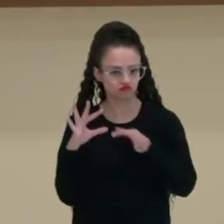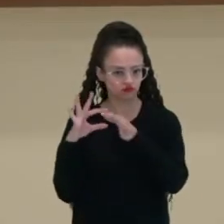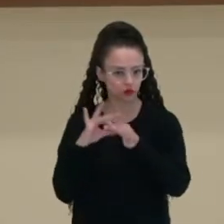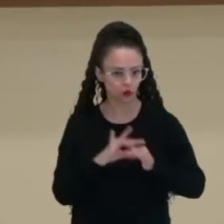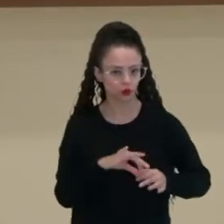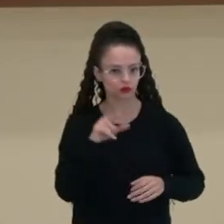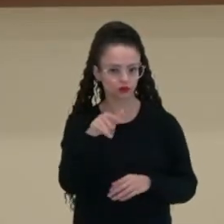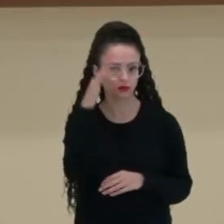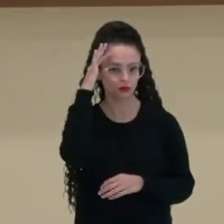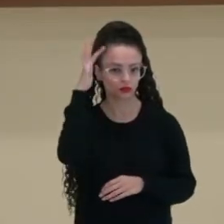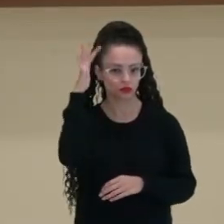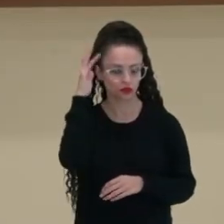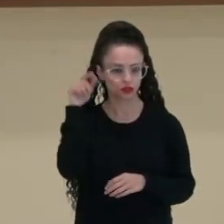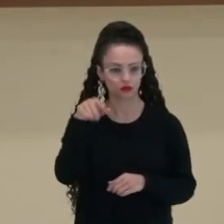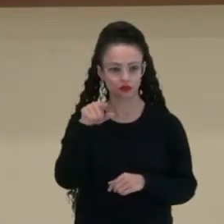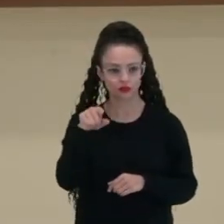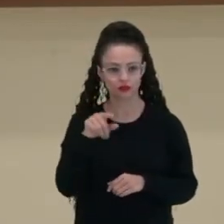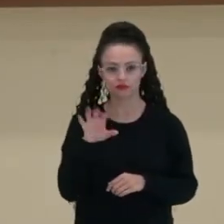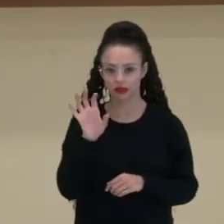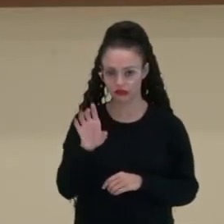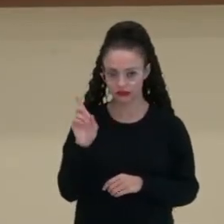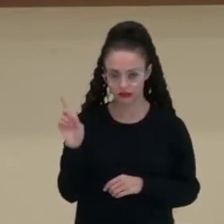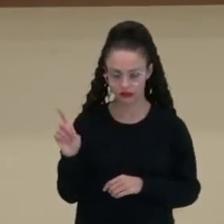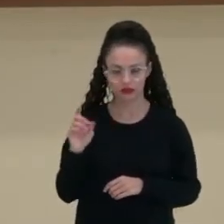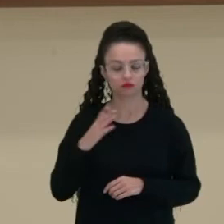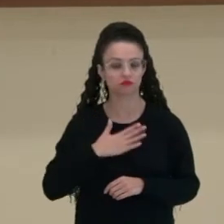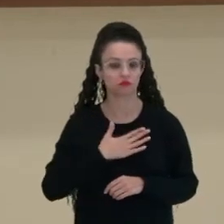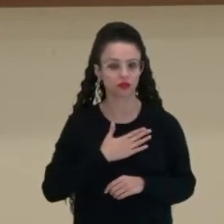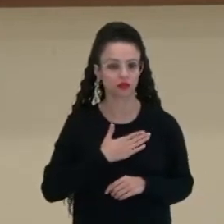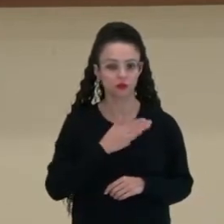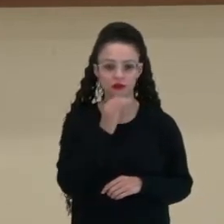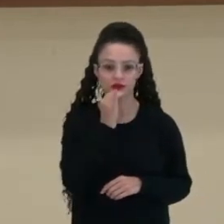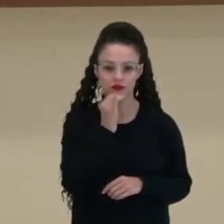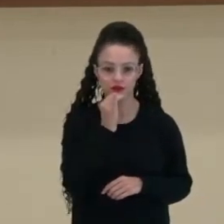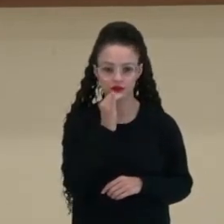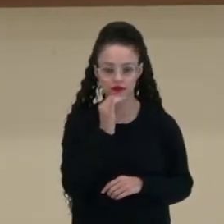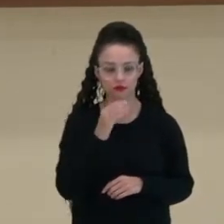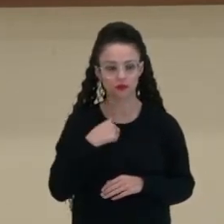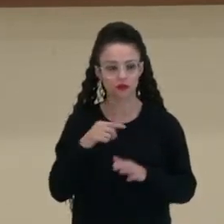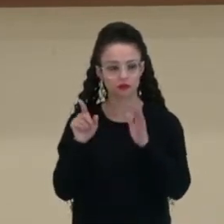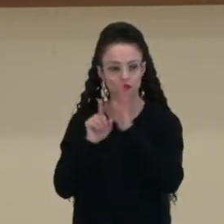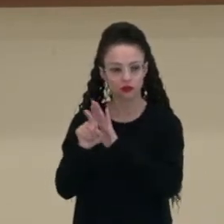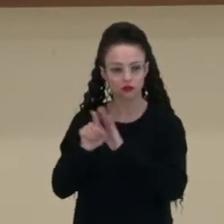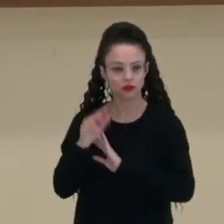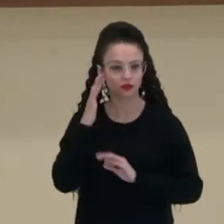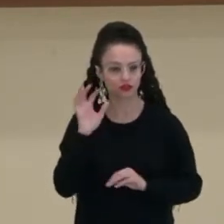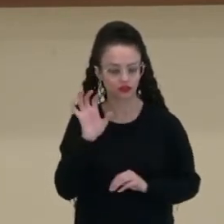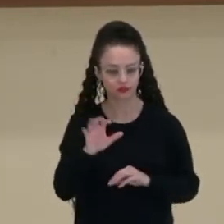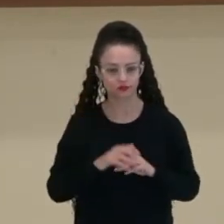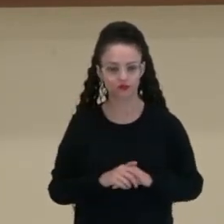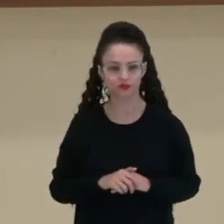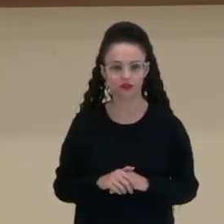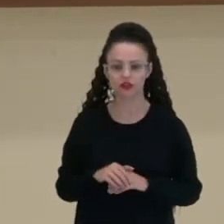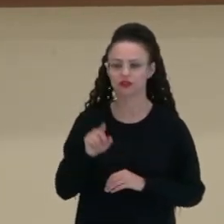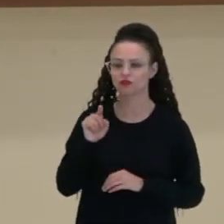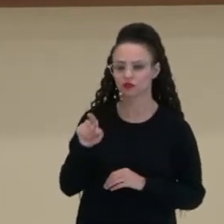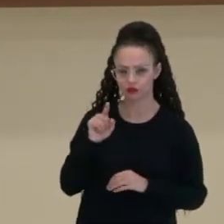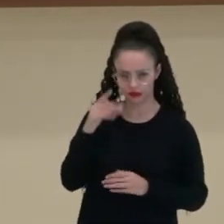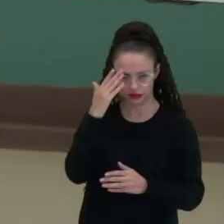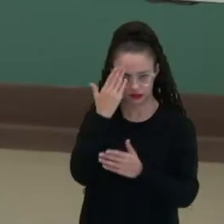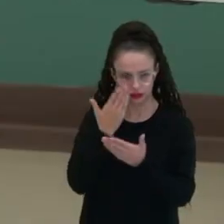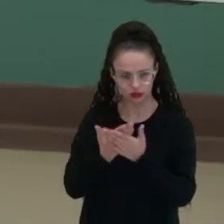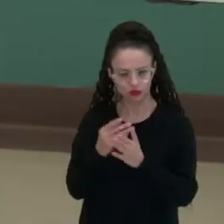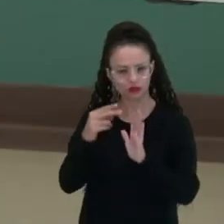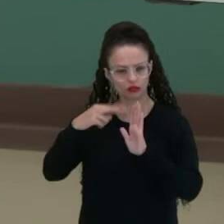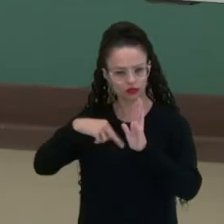você imaginou, você fez assim. No meu exemplo aqui, com as minhas perguntas, eu imaginei assim. Você acredita